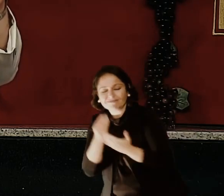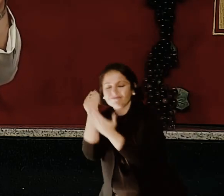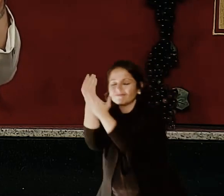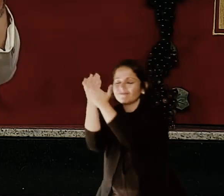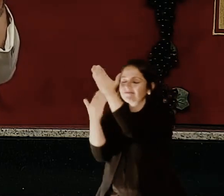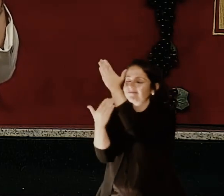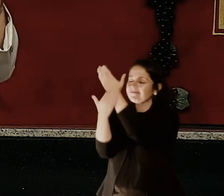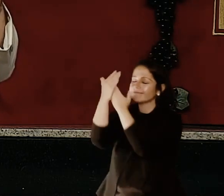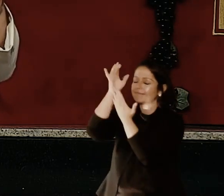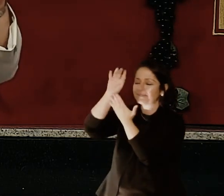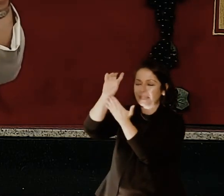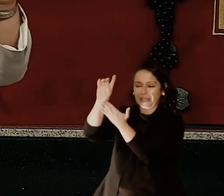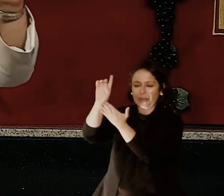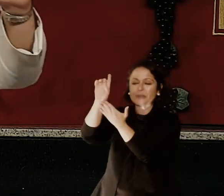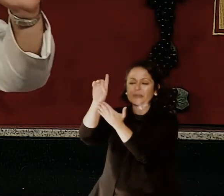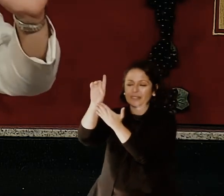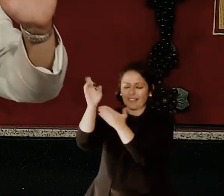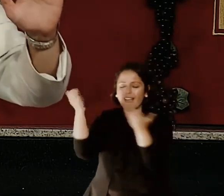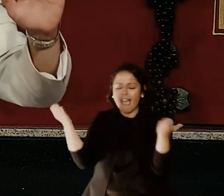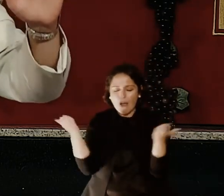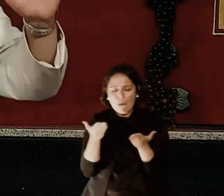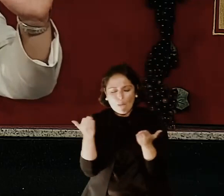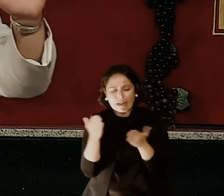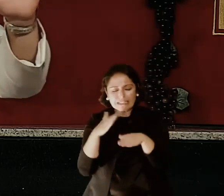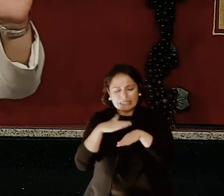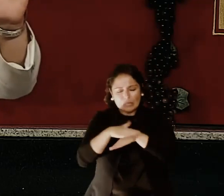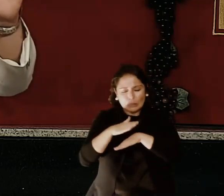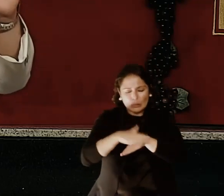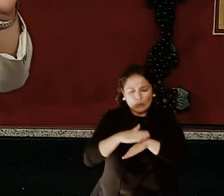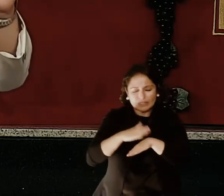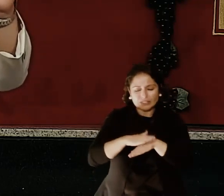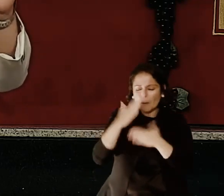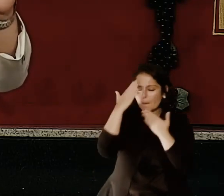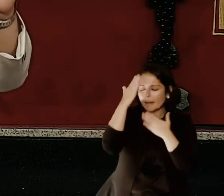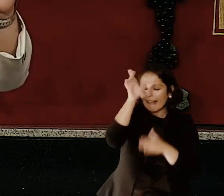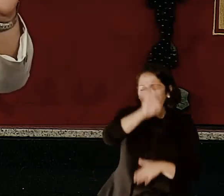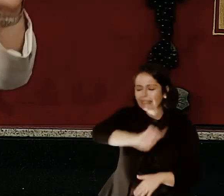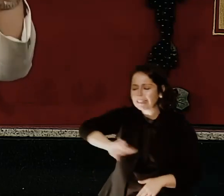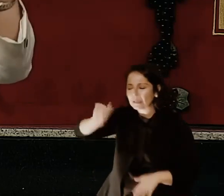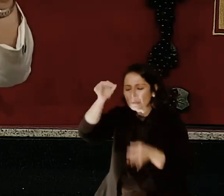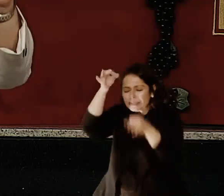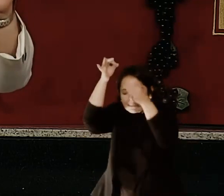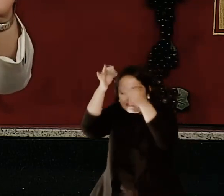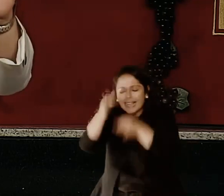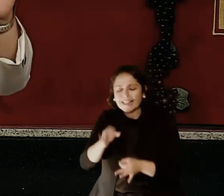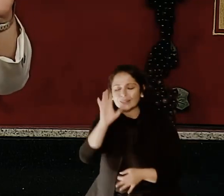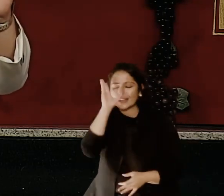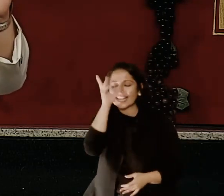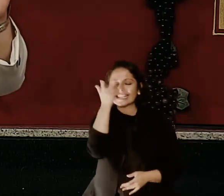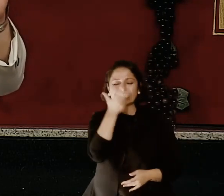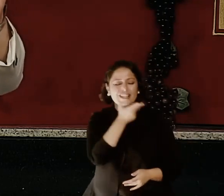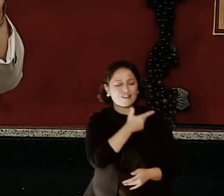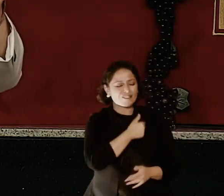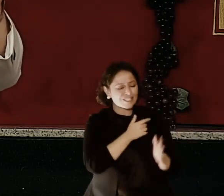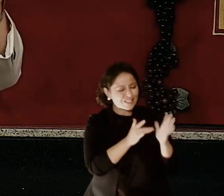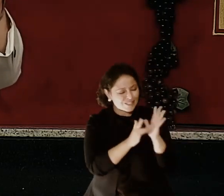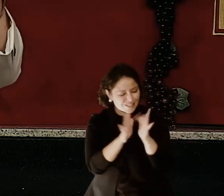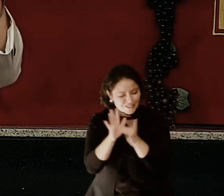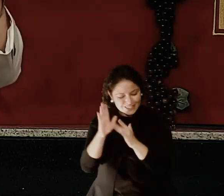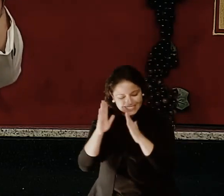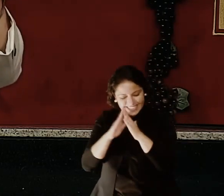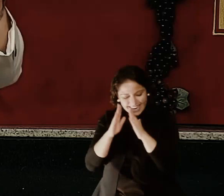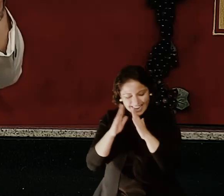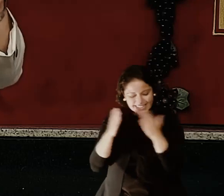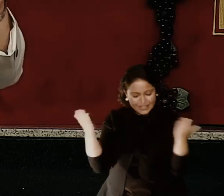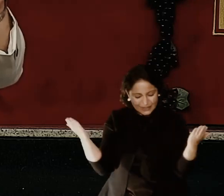próprias vidas. Obrigado por esta noite espiritual, pelas palavras que ouvimos, na certeza de que a salvação veio nesta casa, nesta noite,